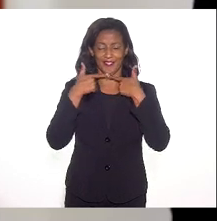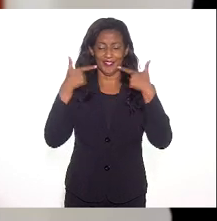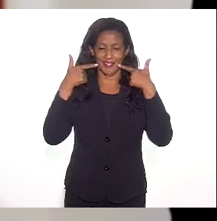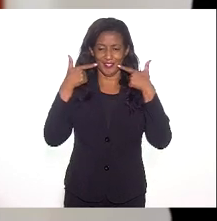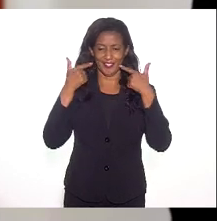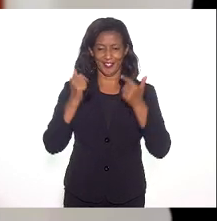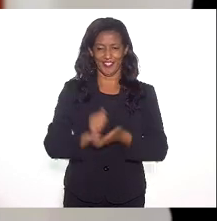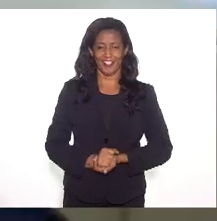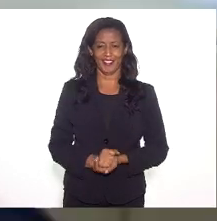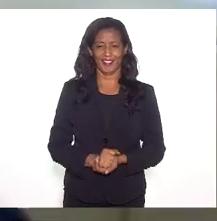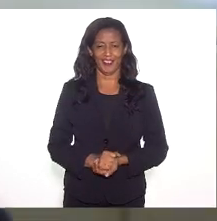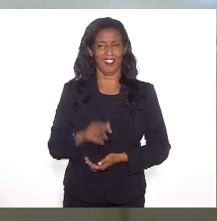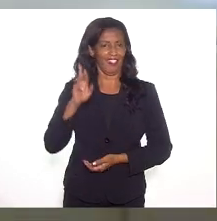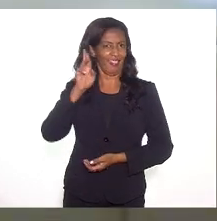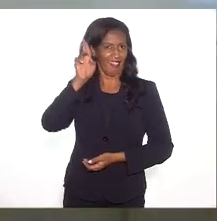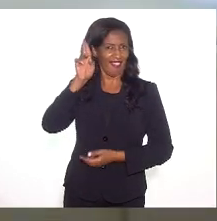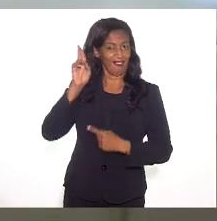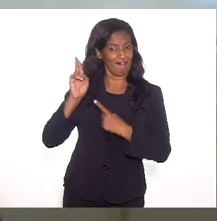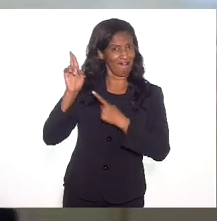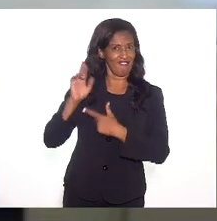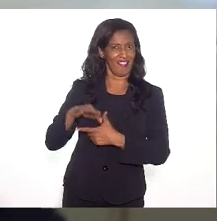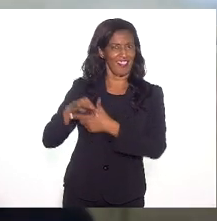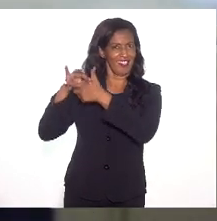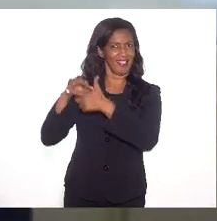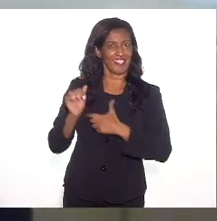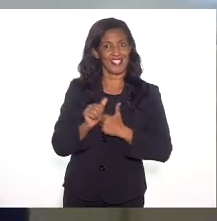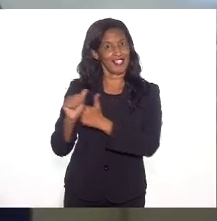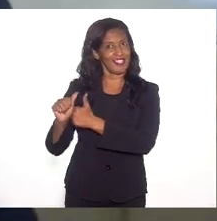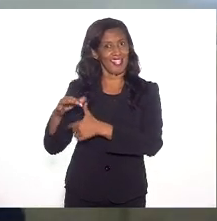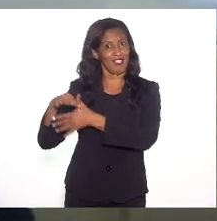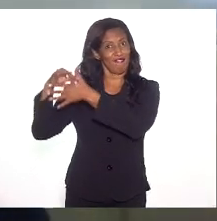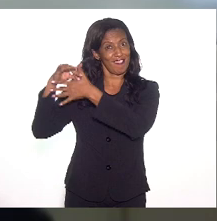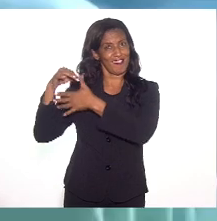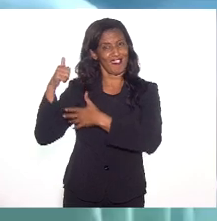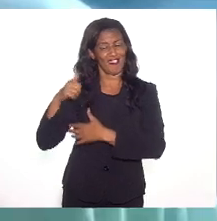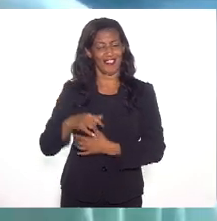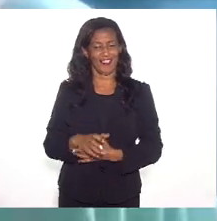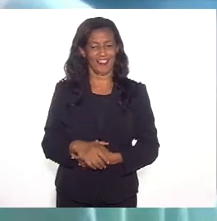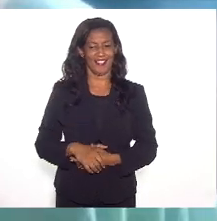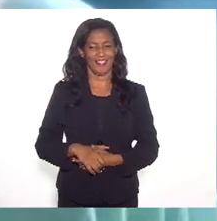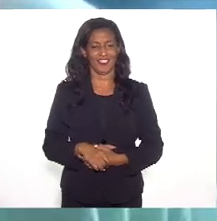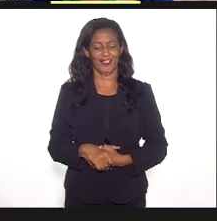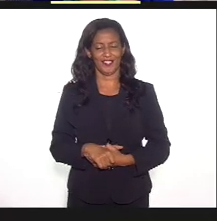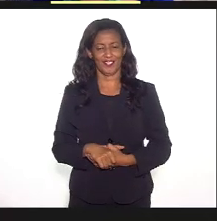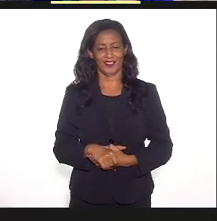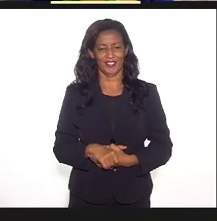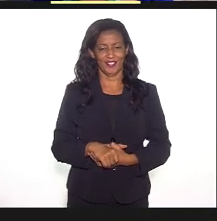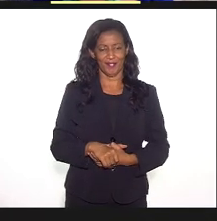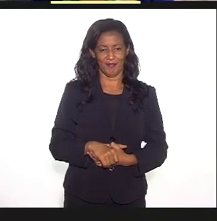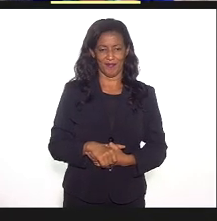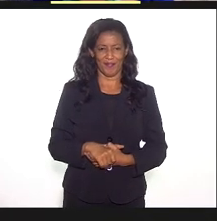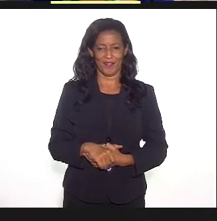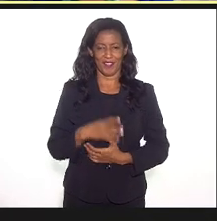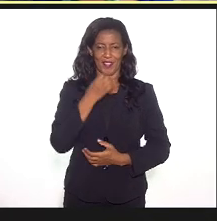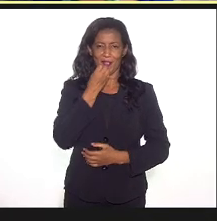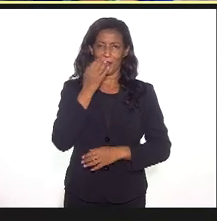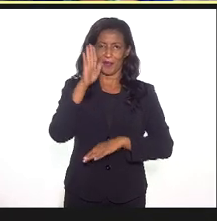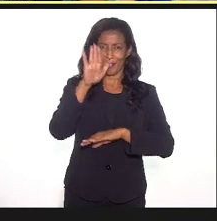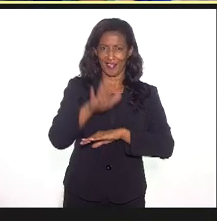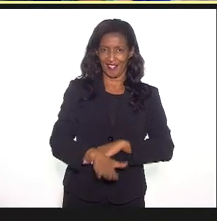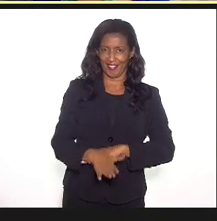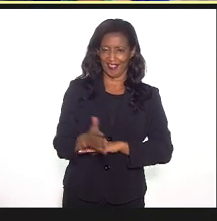sorriso. Líder é líder, né? Segue o líder. É a autora. Boa tarde, mais uma